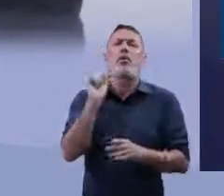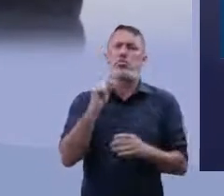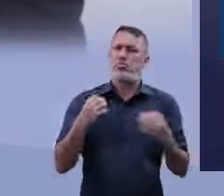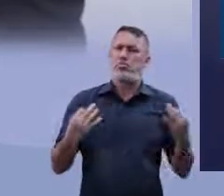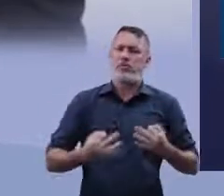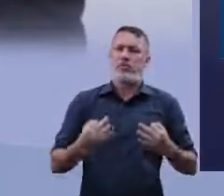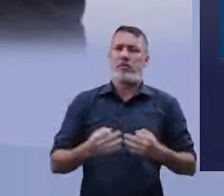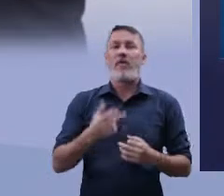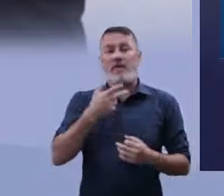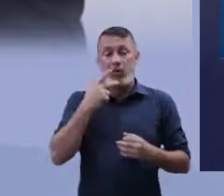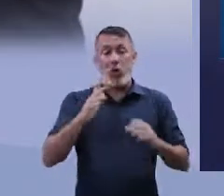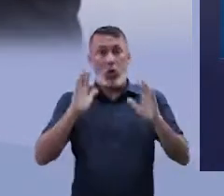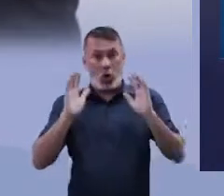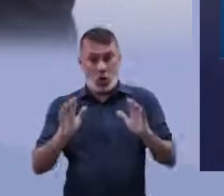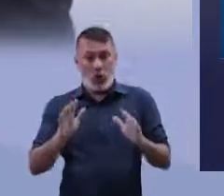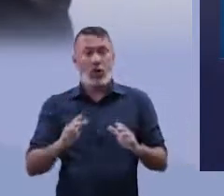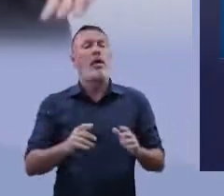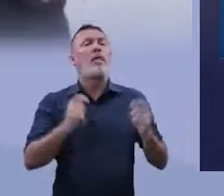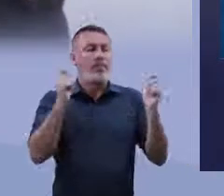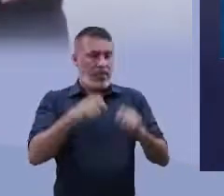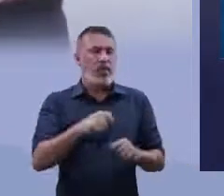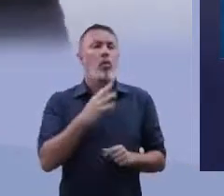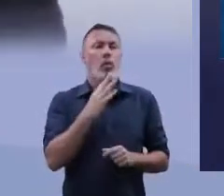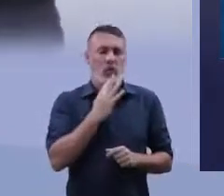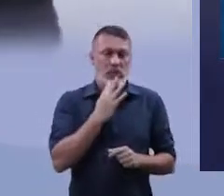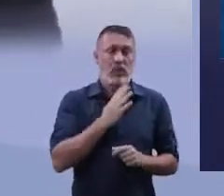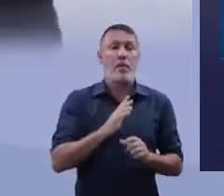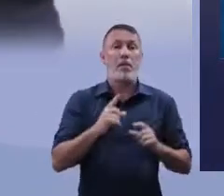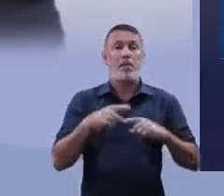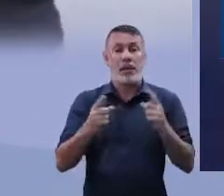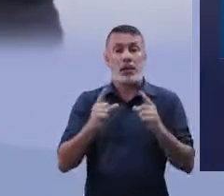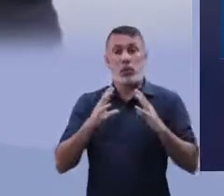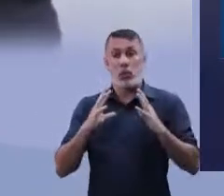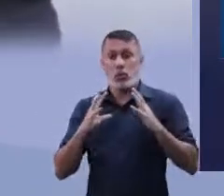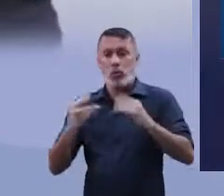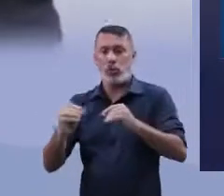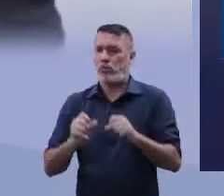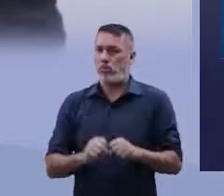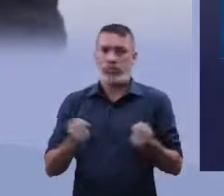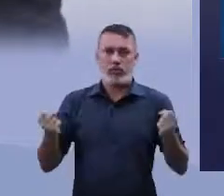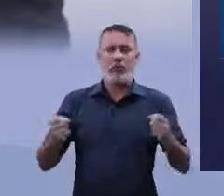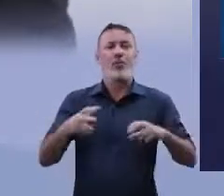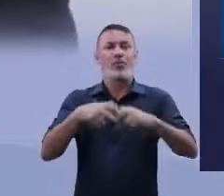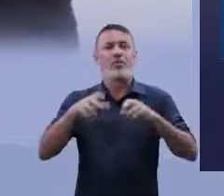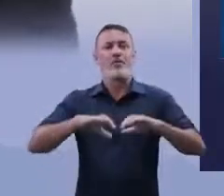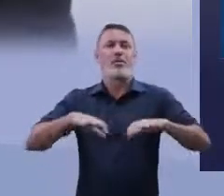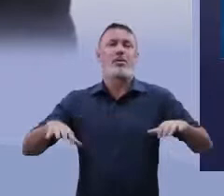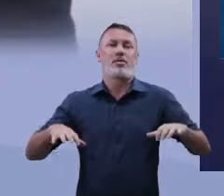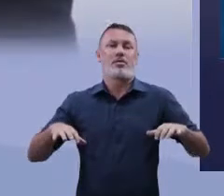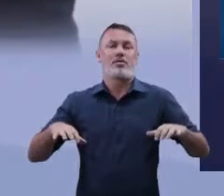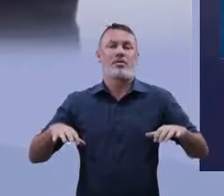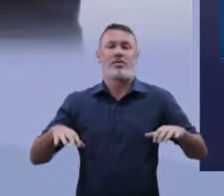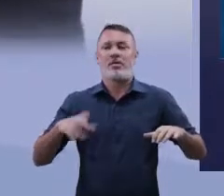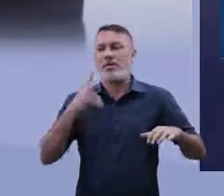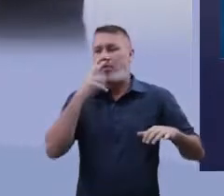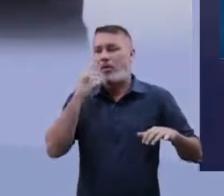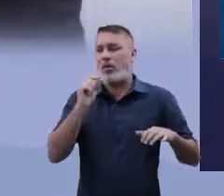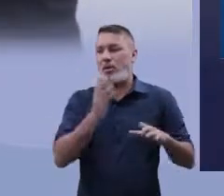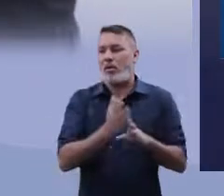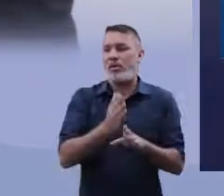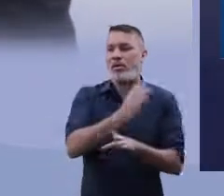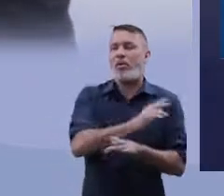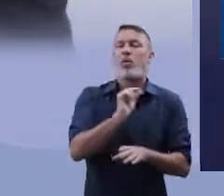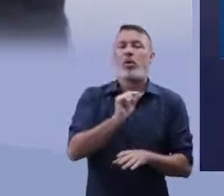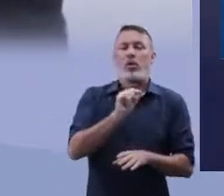dizer o seguinte: podemos conhecer, mas não conhecemos tudo. O Kant vai separar, então, o nômeno do fenômeno. O